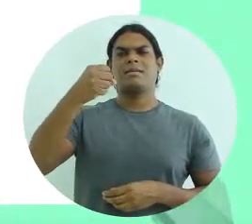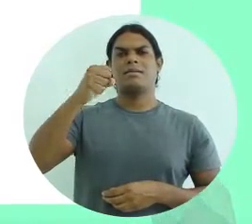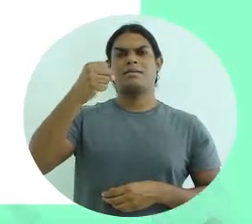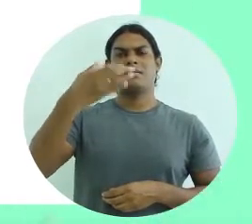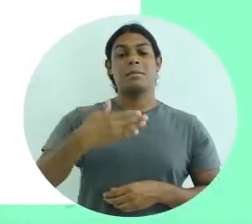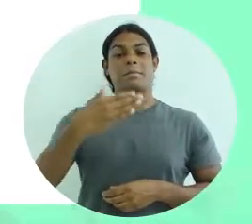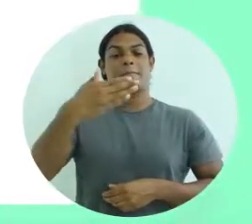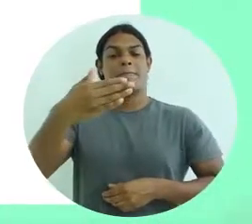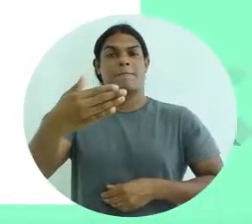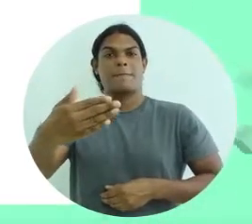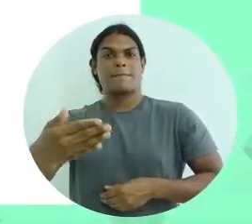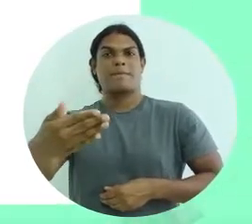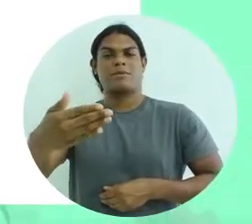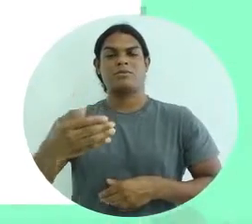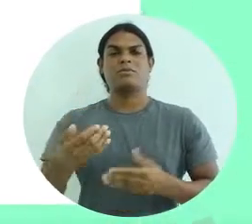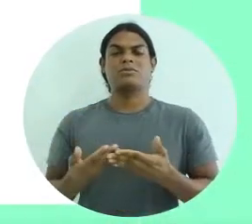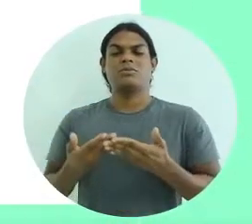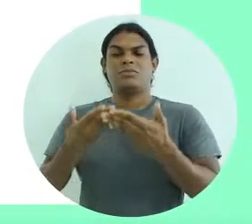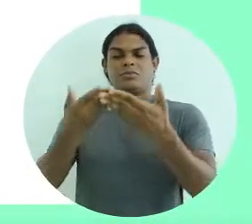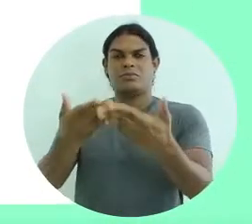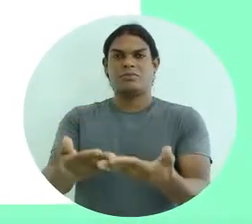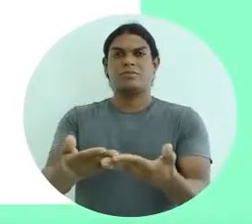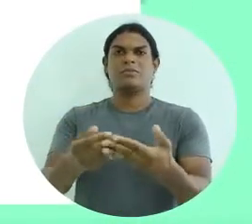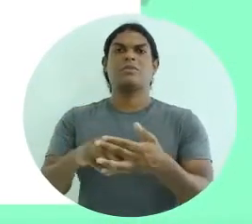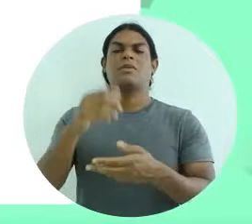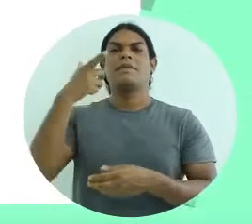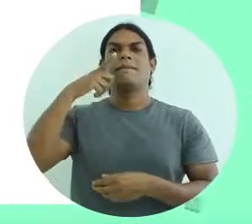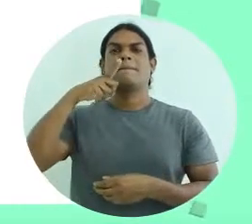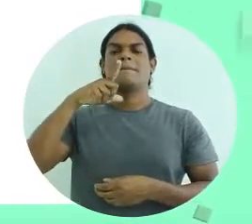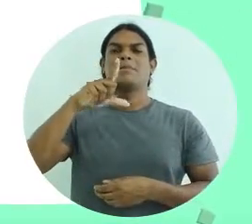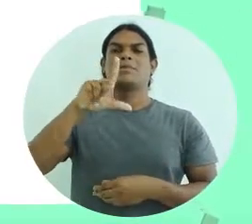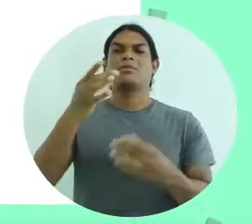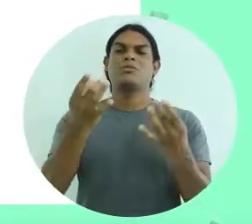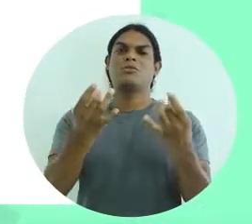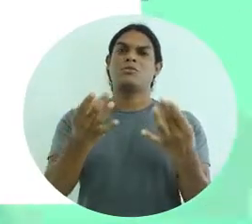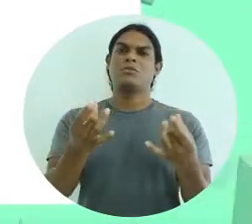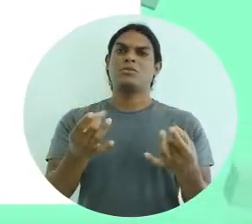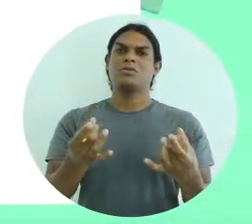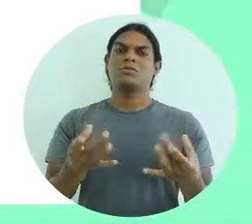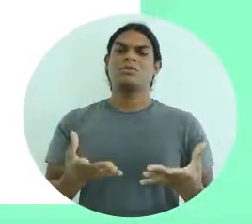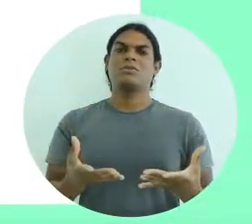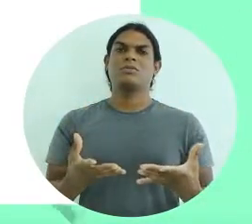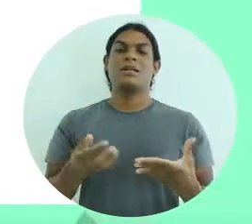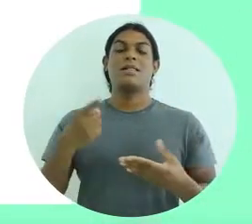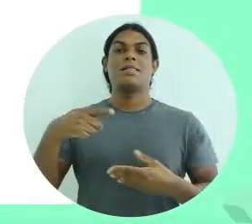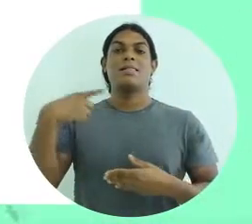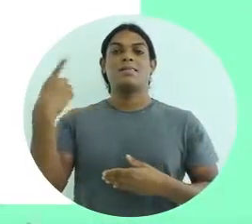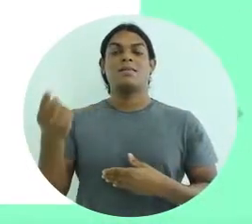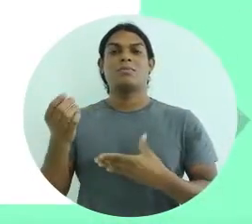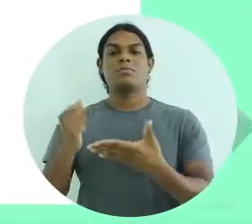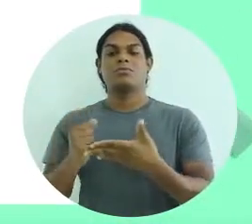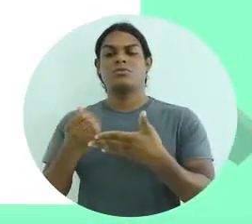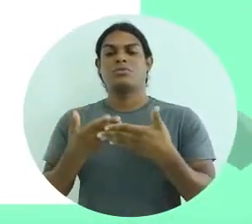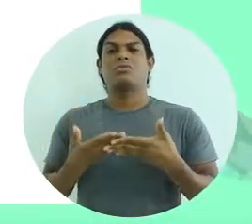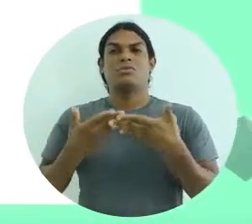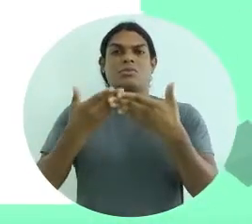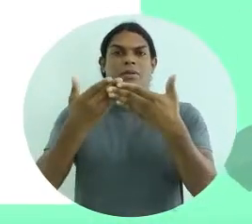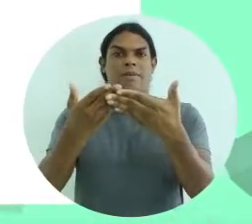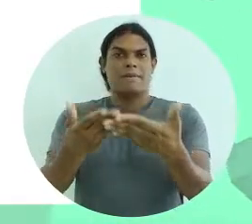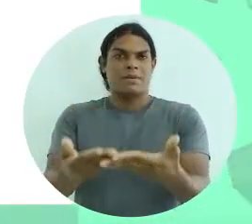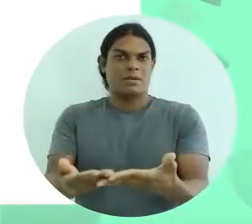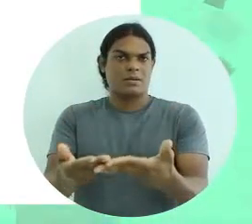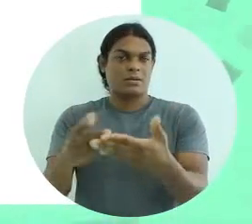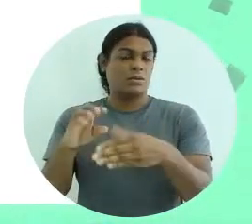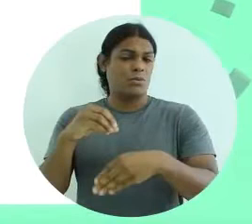de financiamento é para obter recursos para comercialização do bem após o embarque da mercadoria. Então, eu